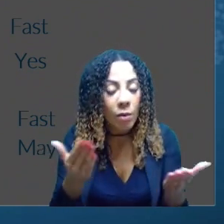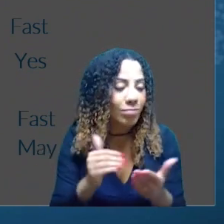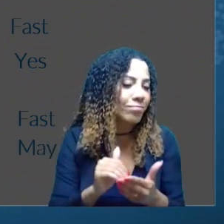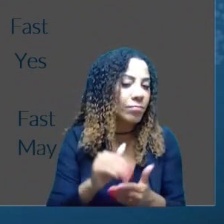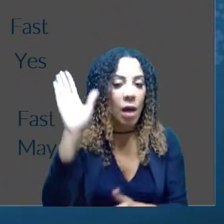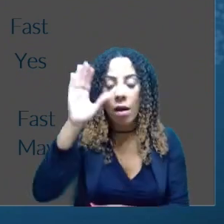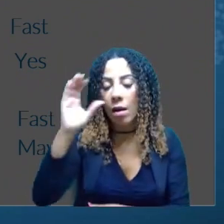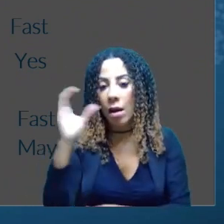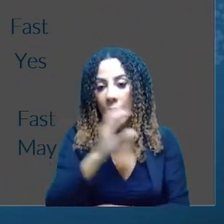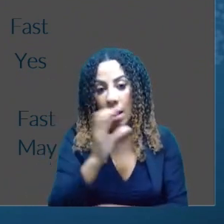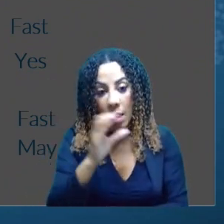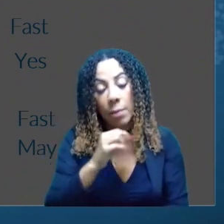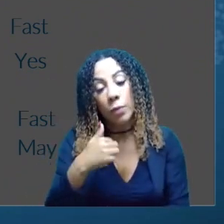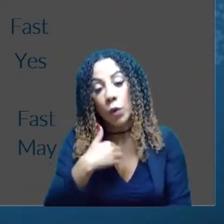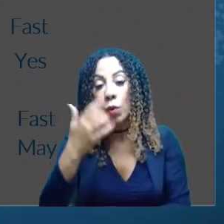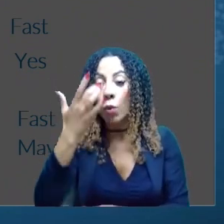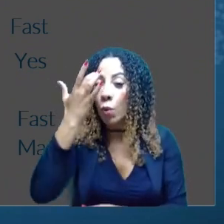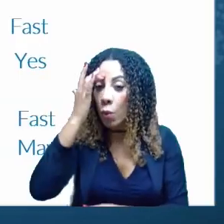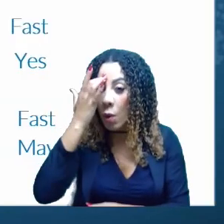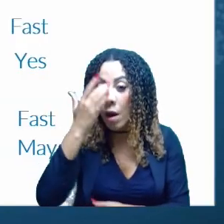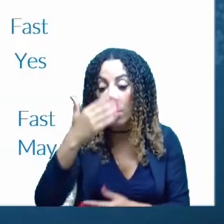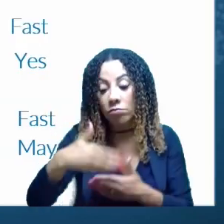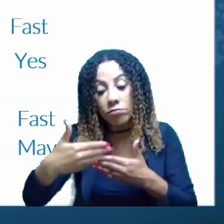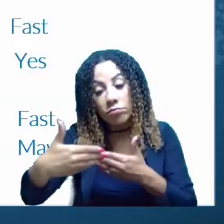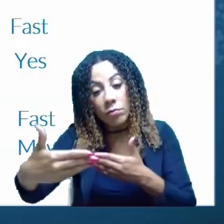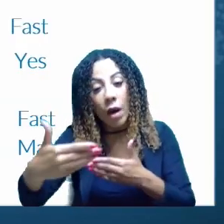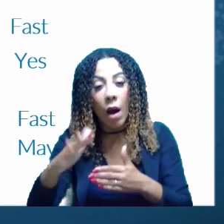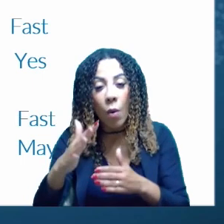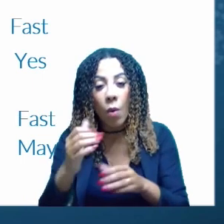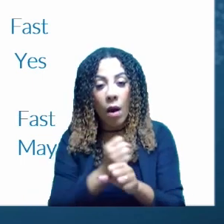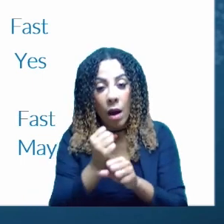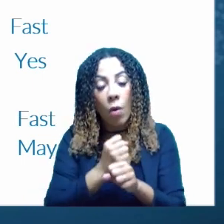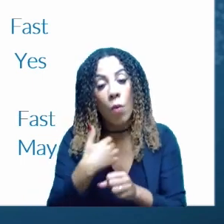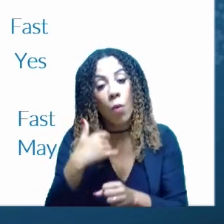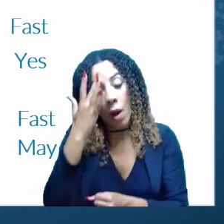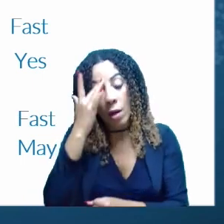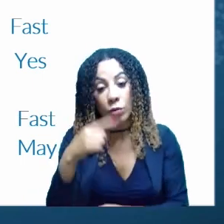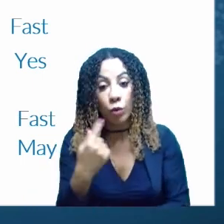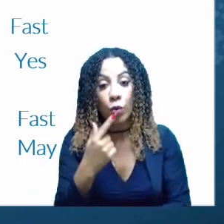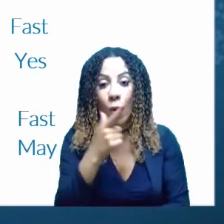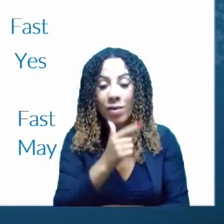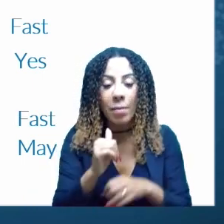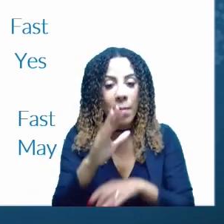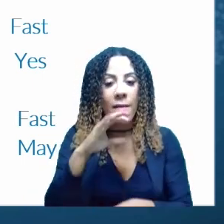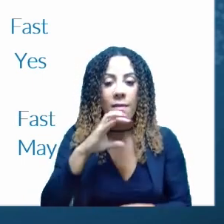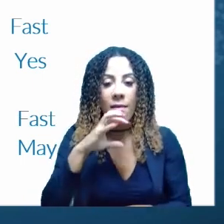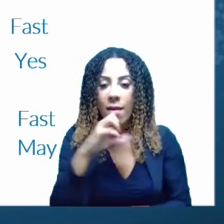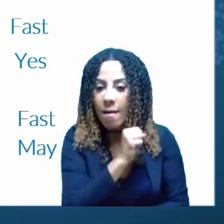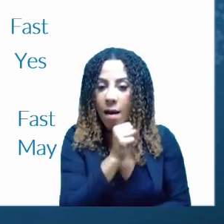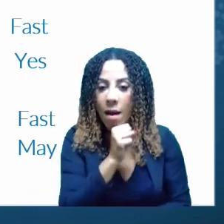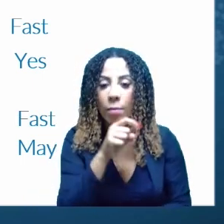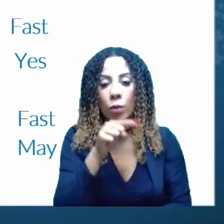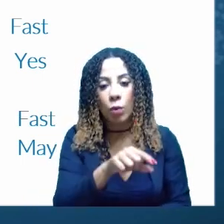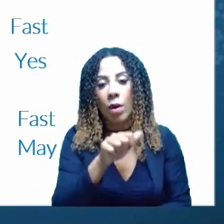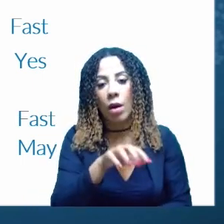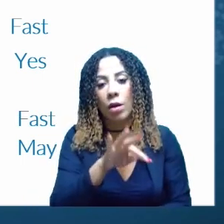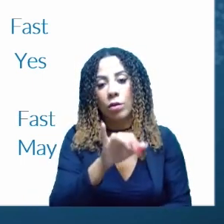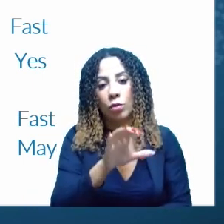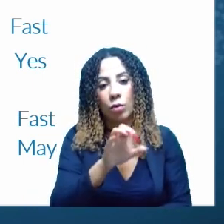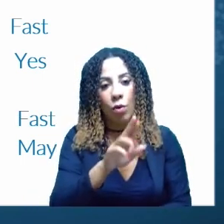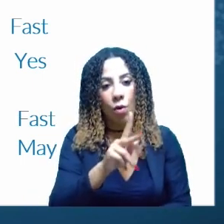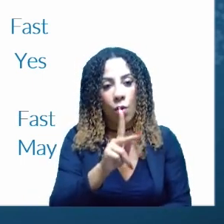tecnologias, eu acho que em alguns anos seremos capazes de fazer um trabalho muito mais rápido com anticorpos monoclonais